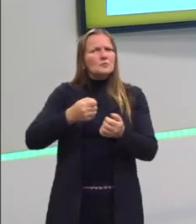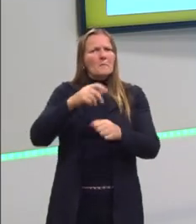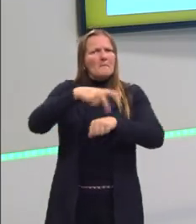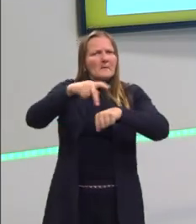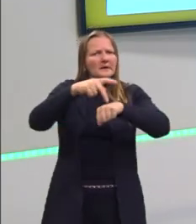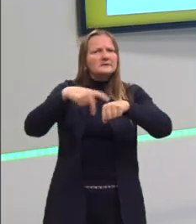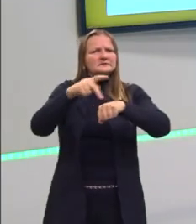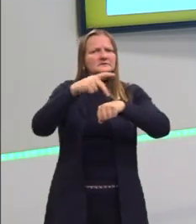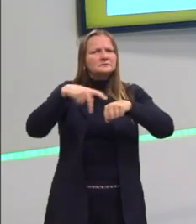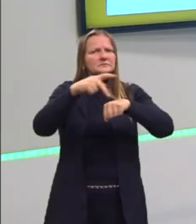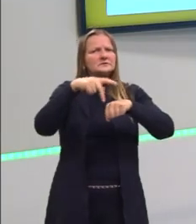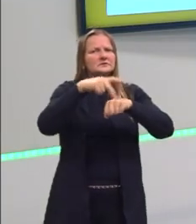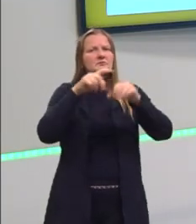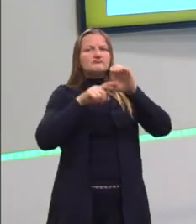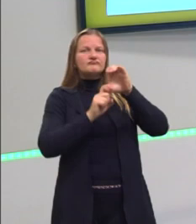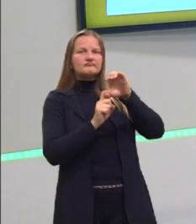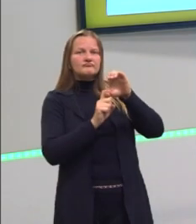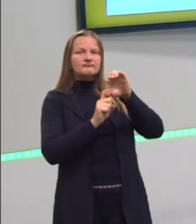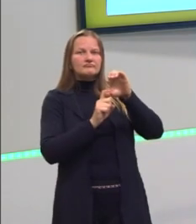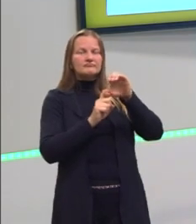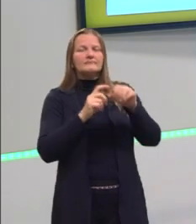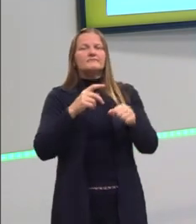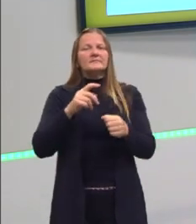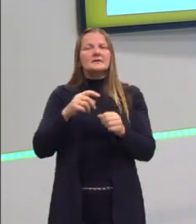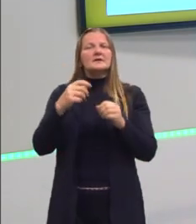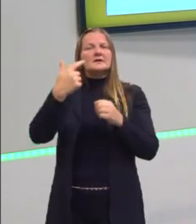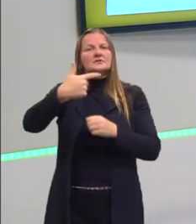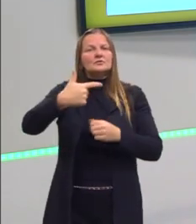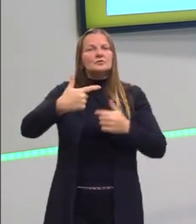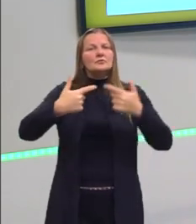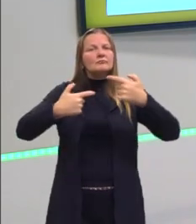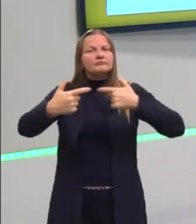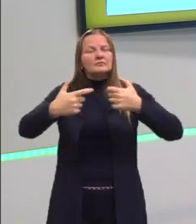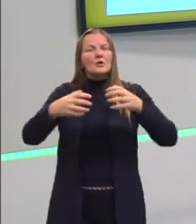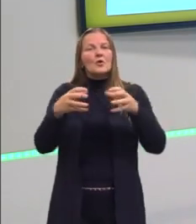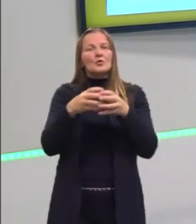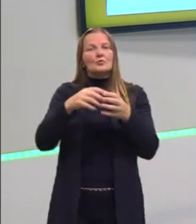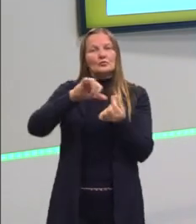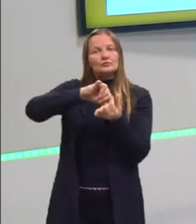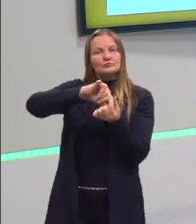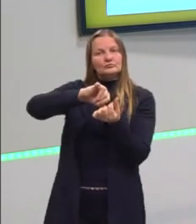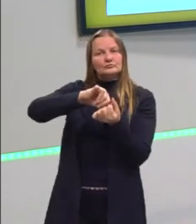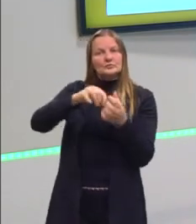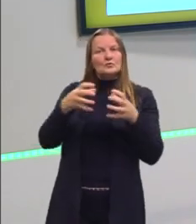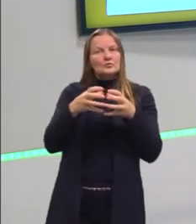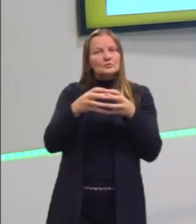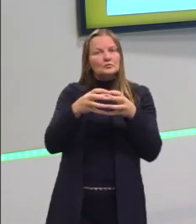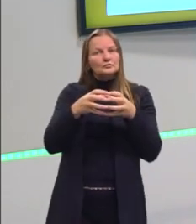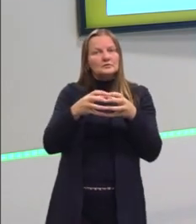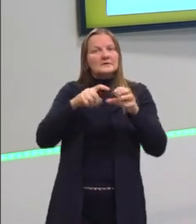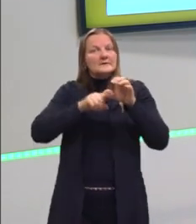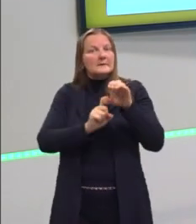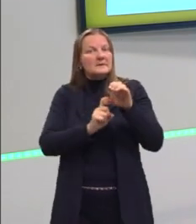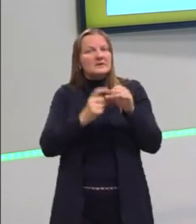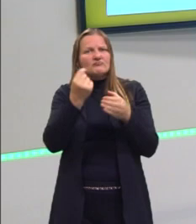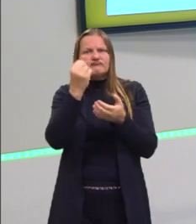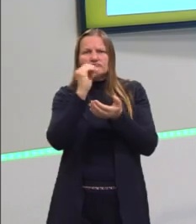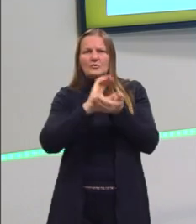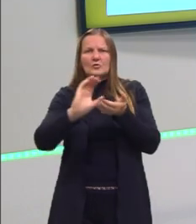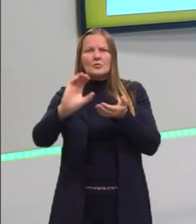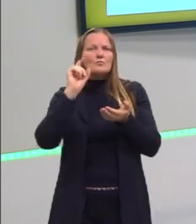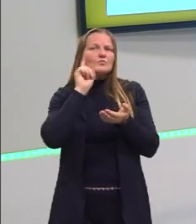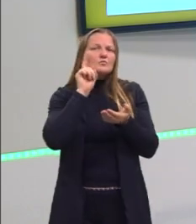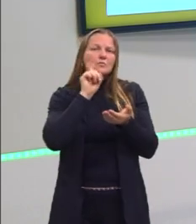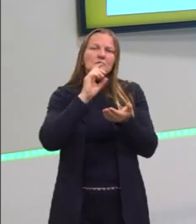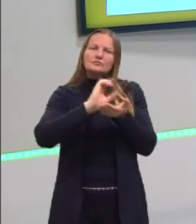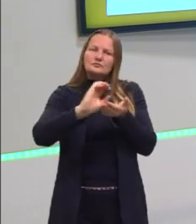países né que estavam se recuperando aí da segunda guerra mundial dentro do bloco capitalista então eles precisavam de muito dinheiro para se